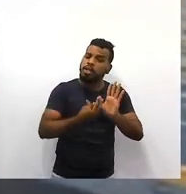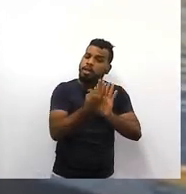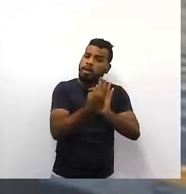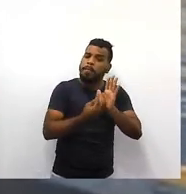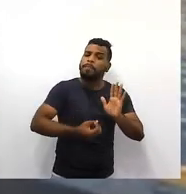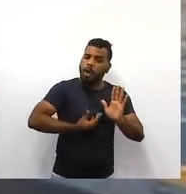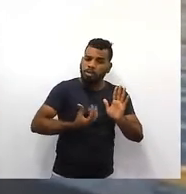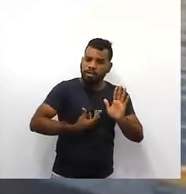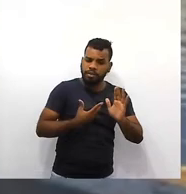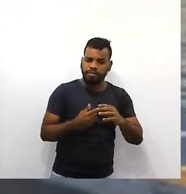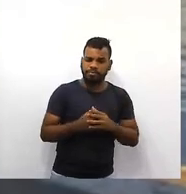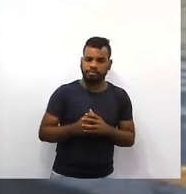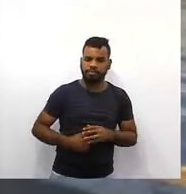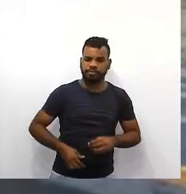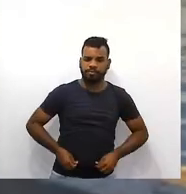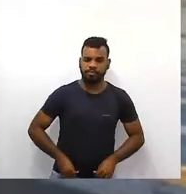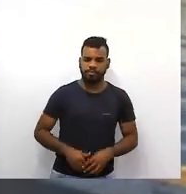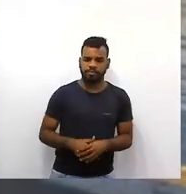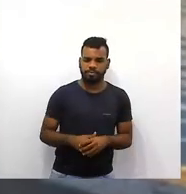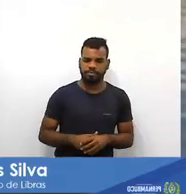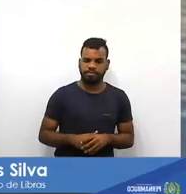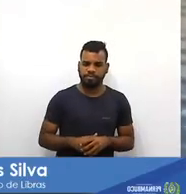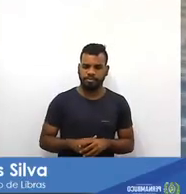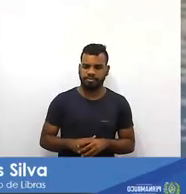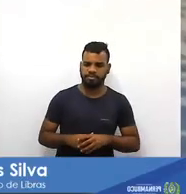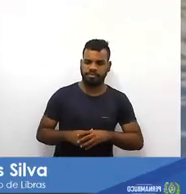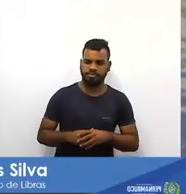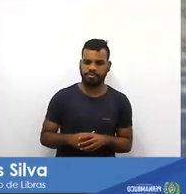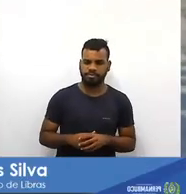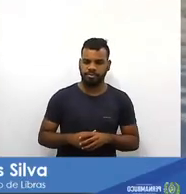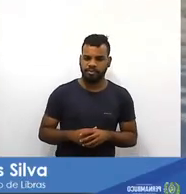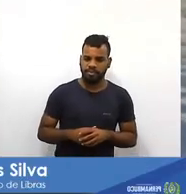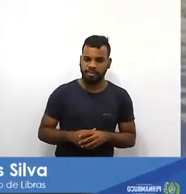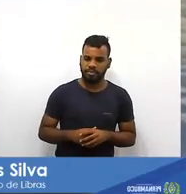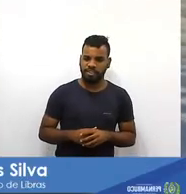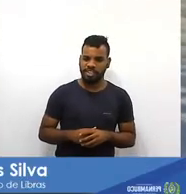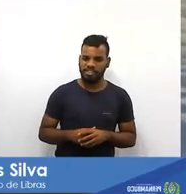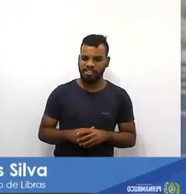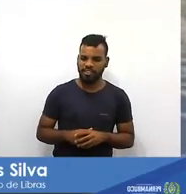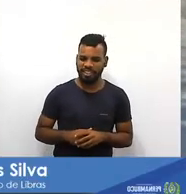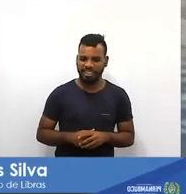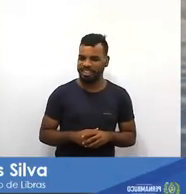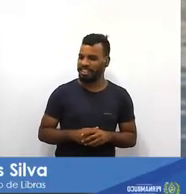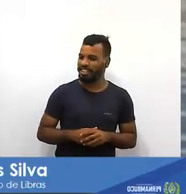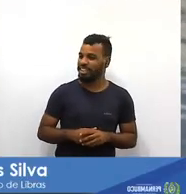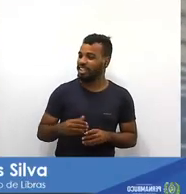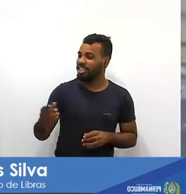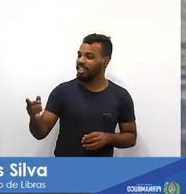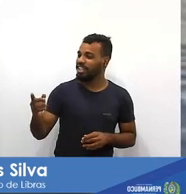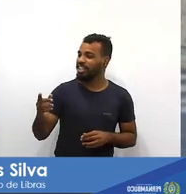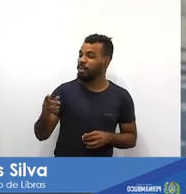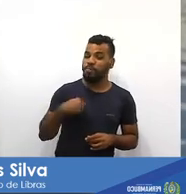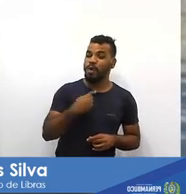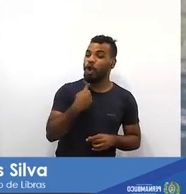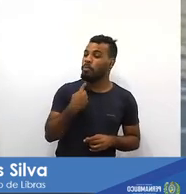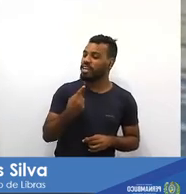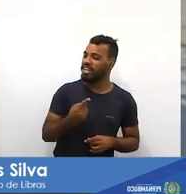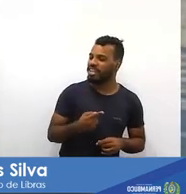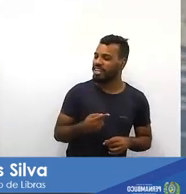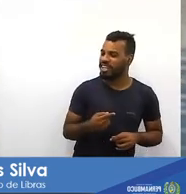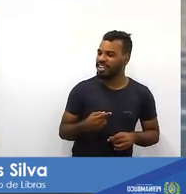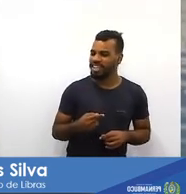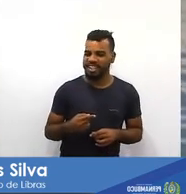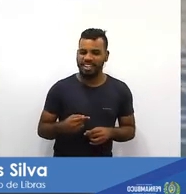para que ele veio, tá bom? Então nós temos aí, o retirante explica ao leitor quem é e a que vai. O meu